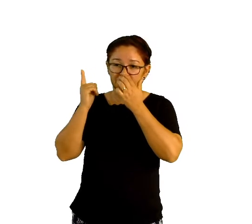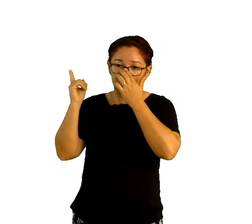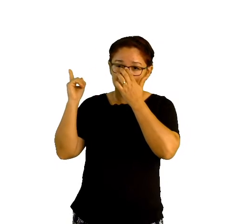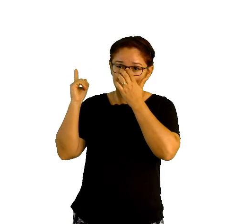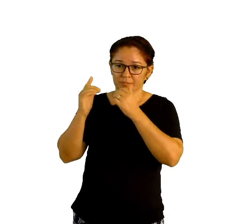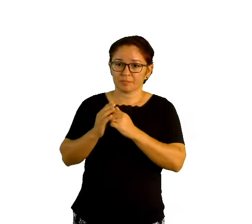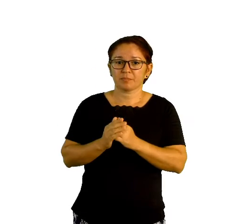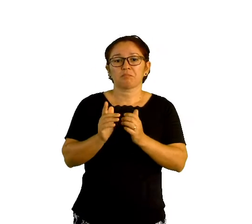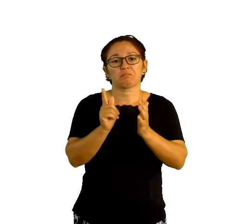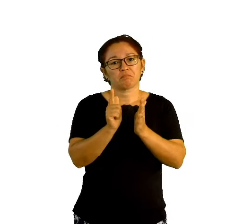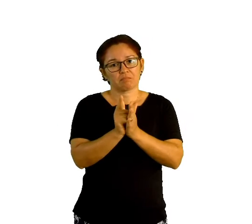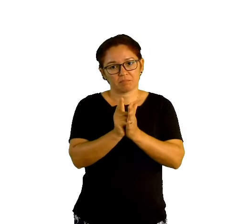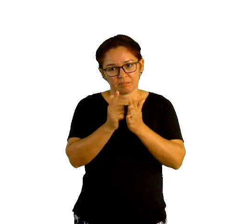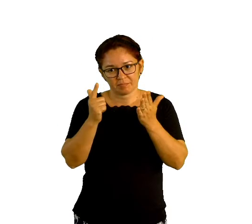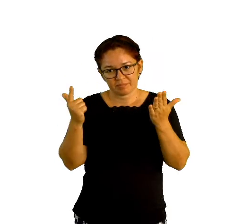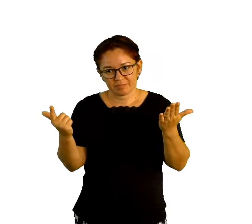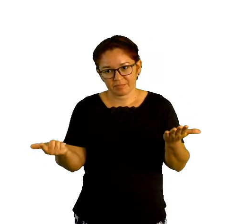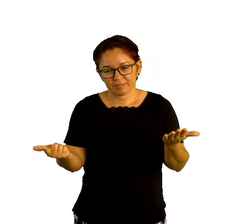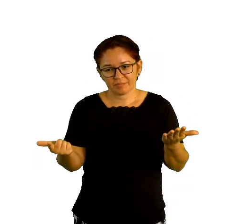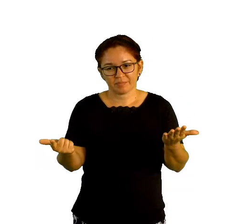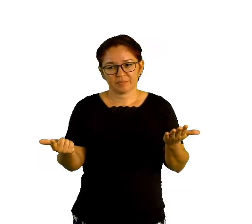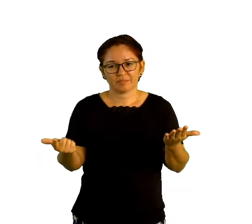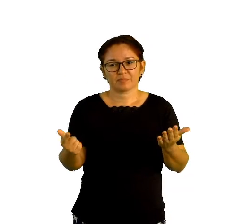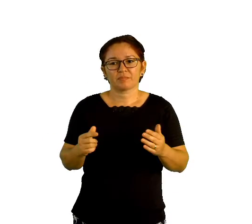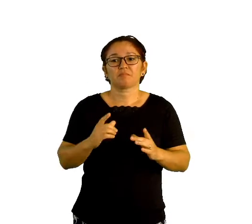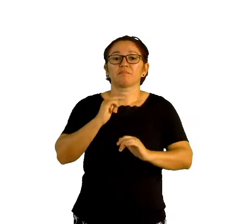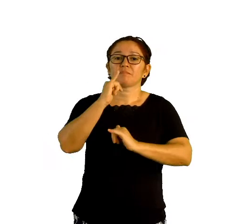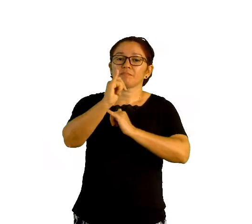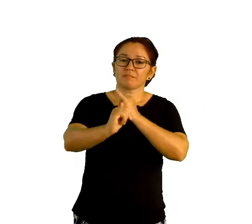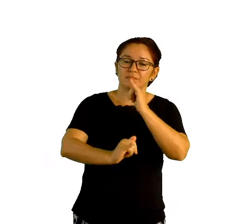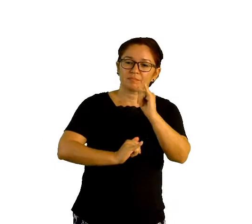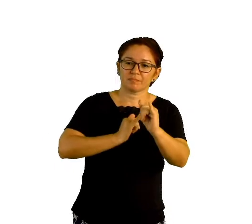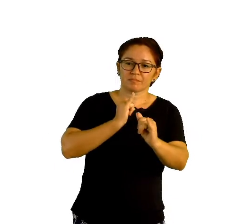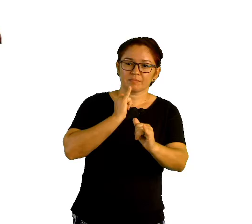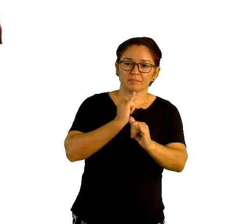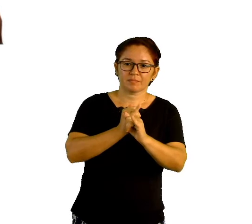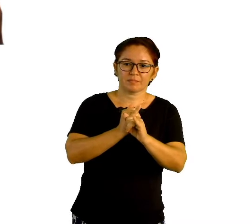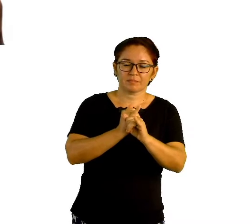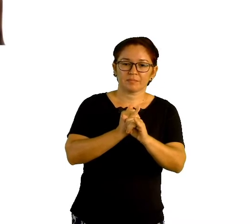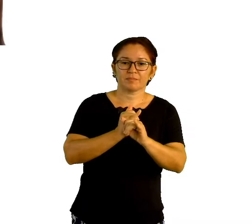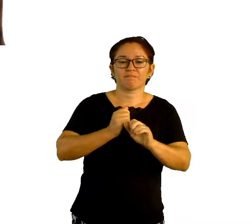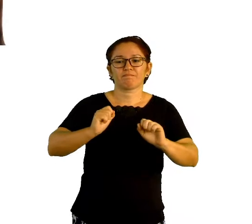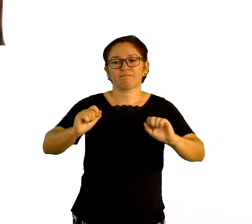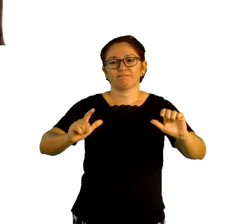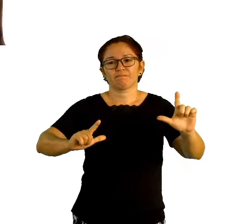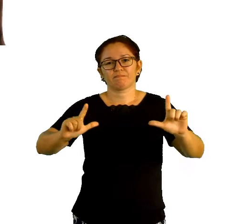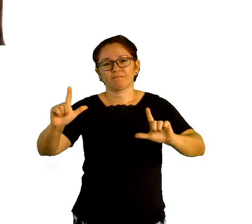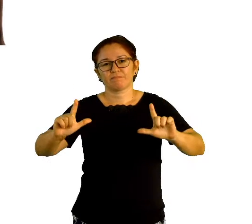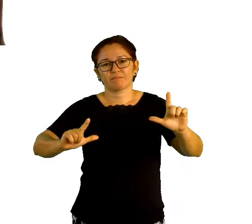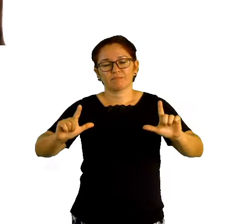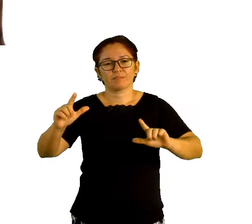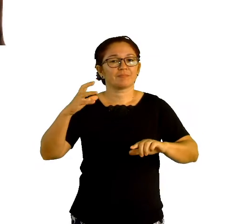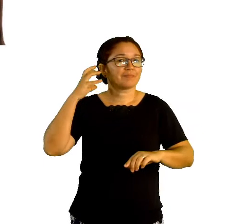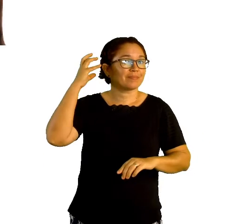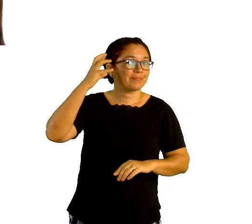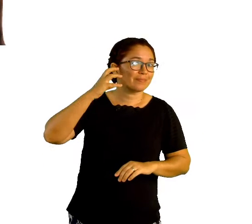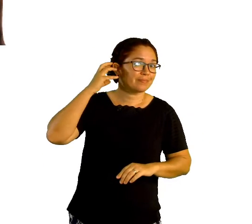O jornal impresso, a internet, a televisão, o